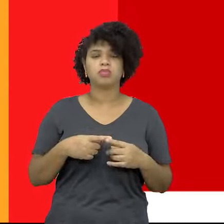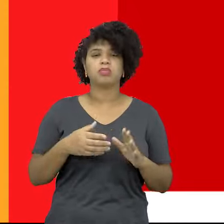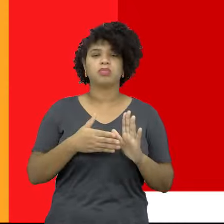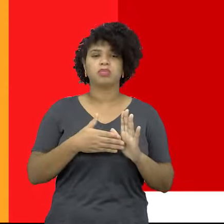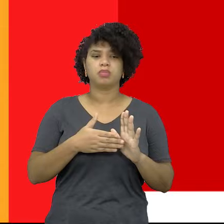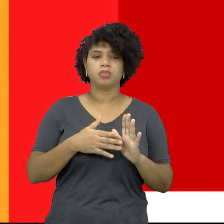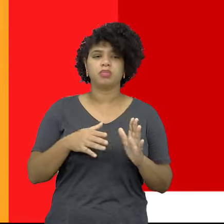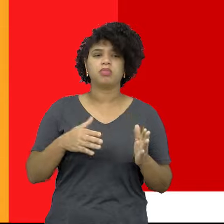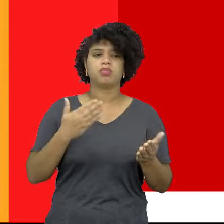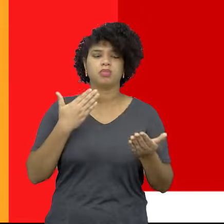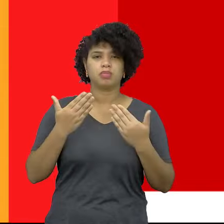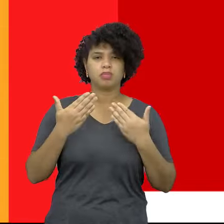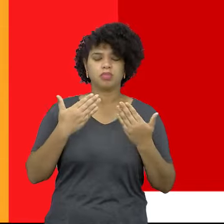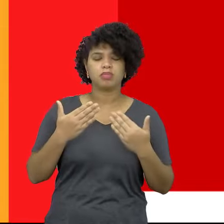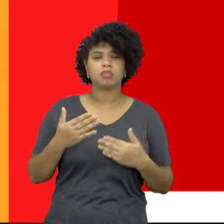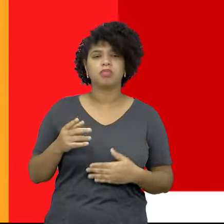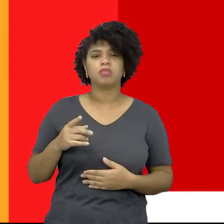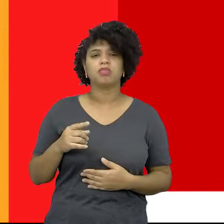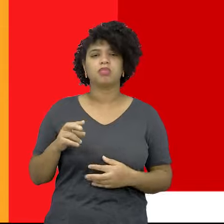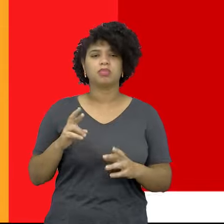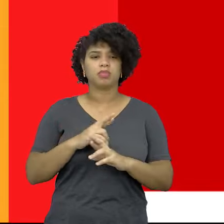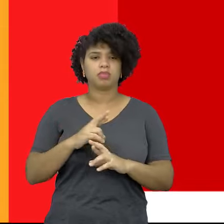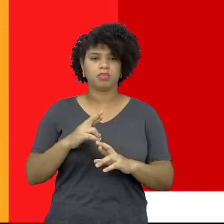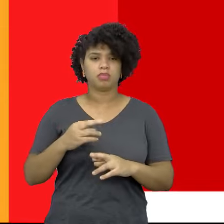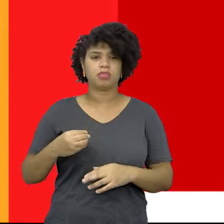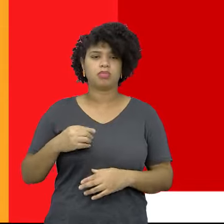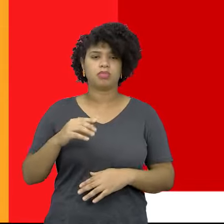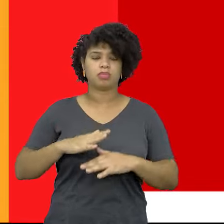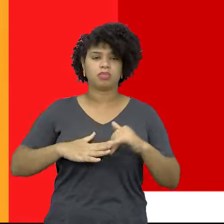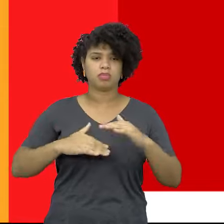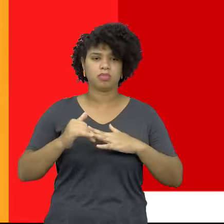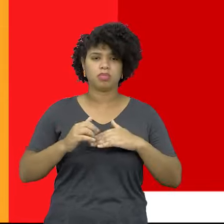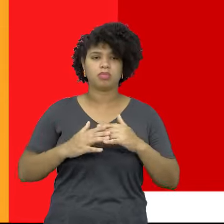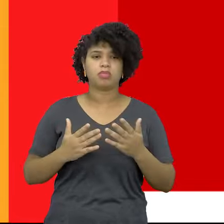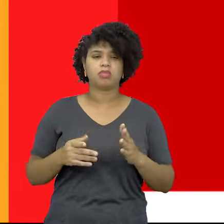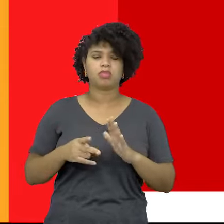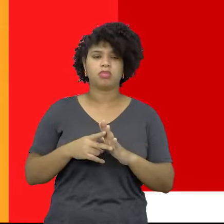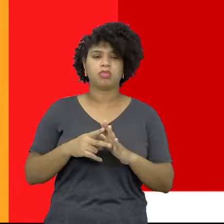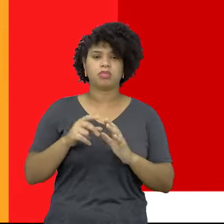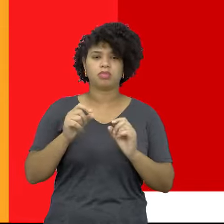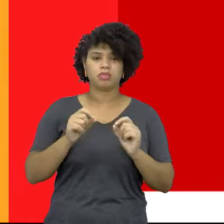comunicativo envolvido ao longo dessa sequência, que é a produção da carta.